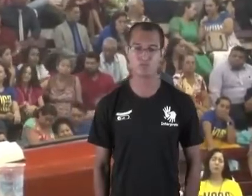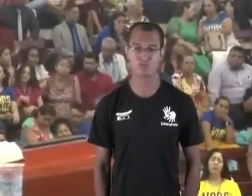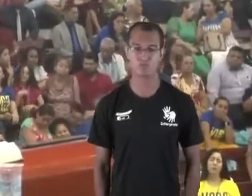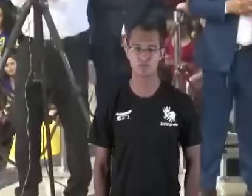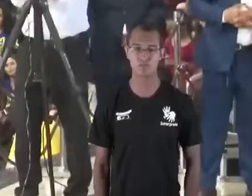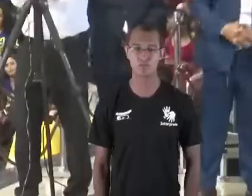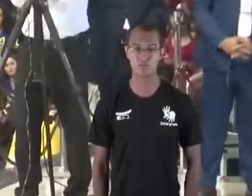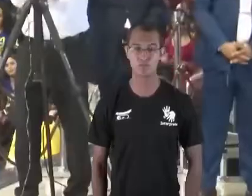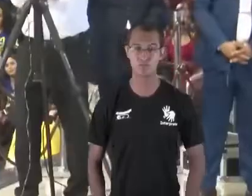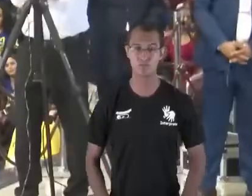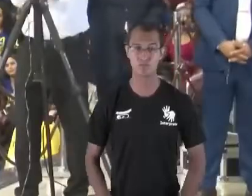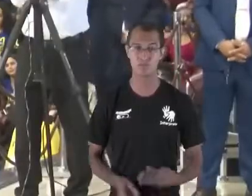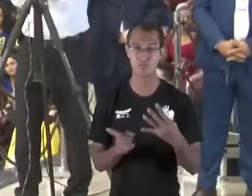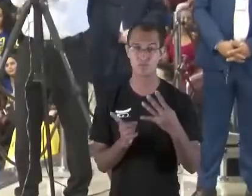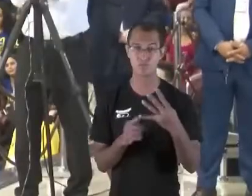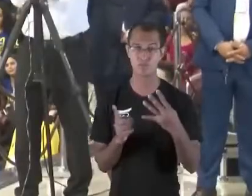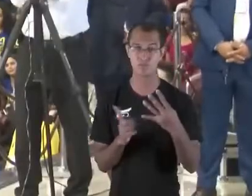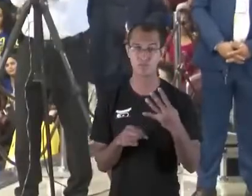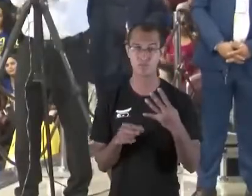Quarto,